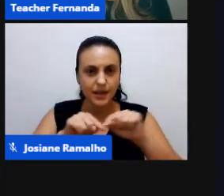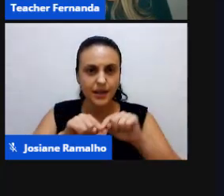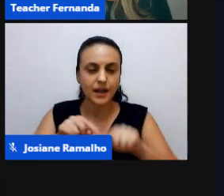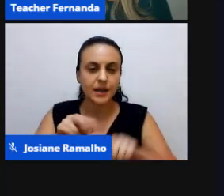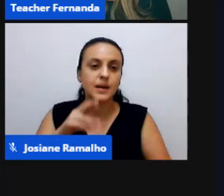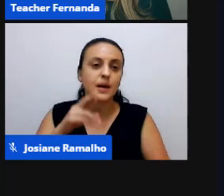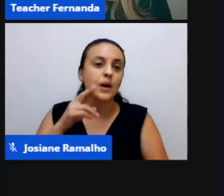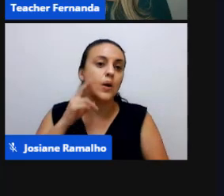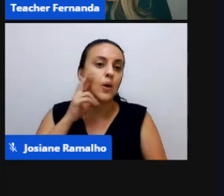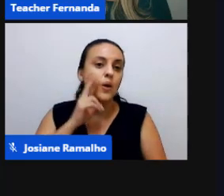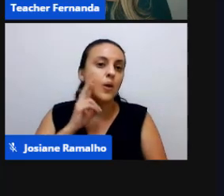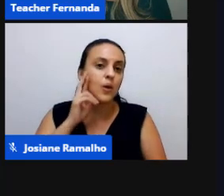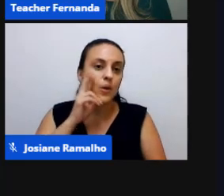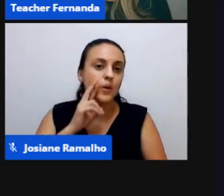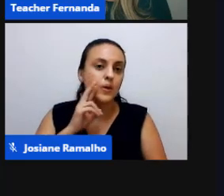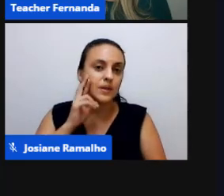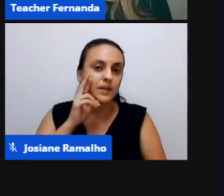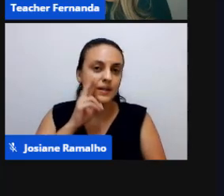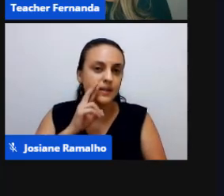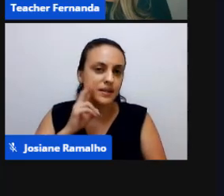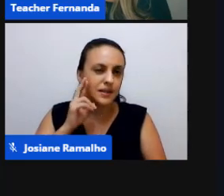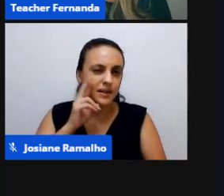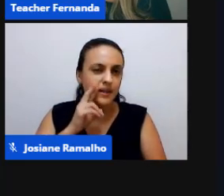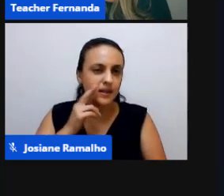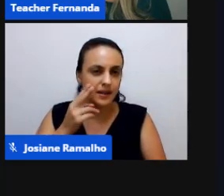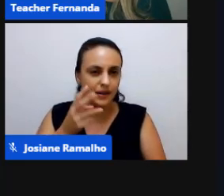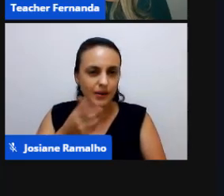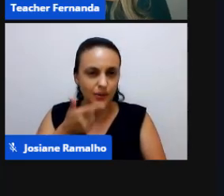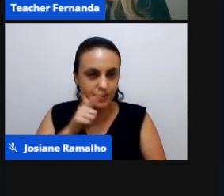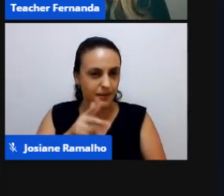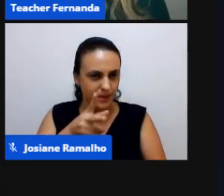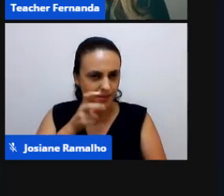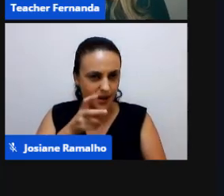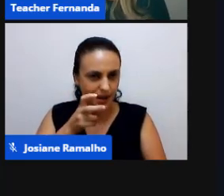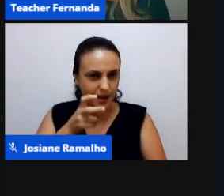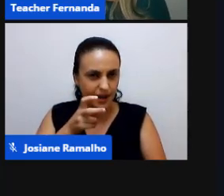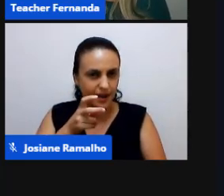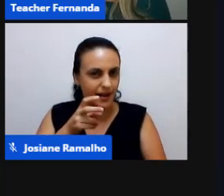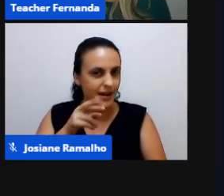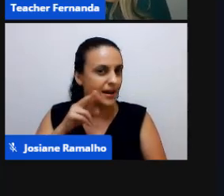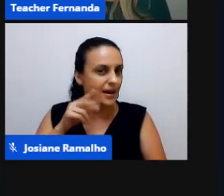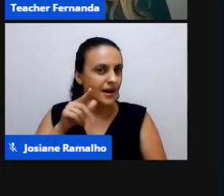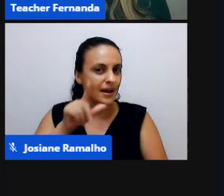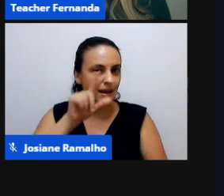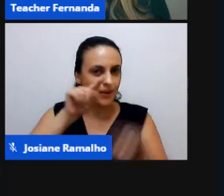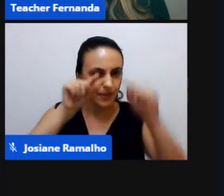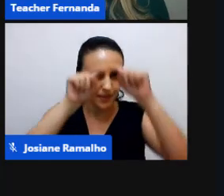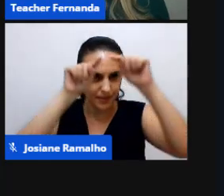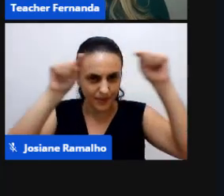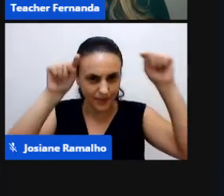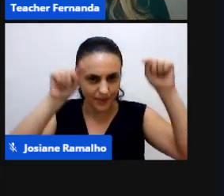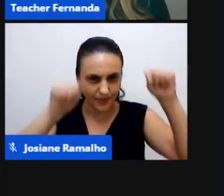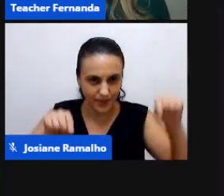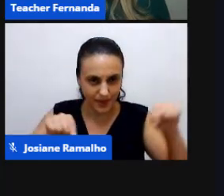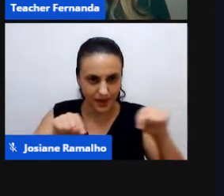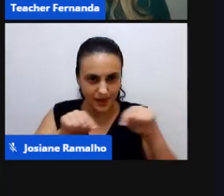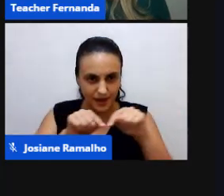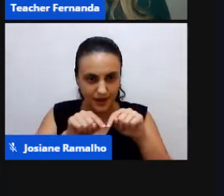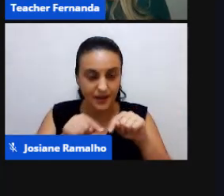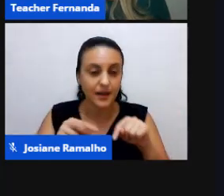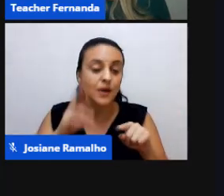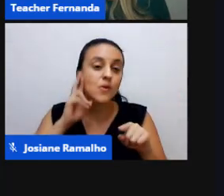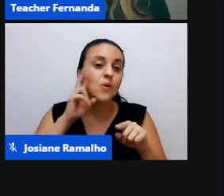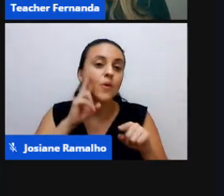Ó, conforme eu mexo, ó, tá vendo? Essa linha rosa é a nossa margem imaginária. Então, eu tenho que fazer esse